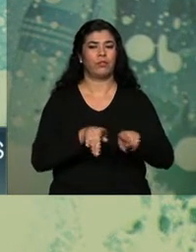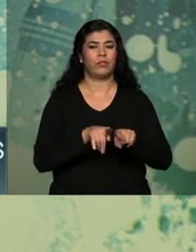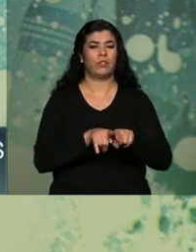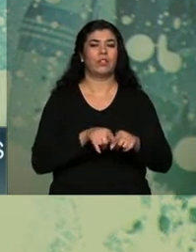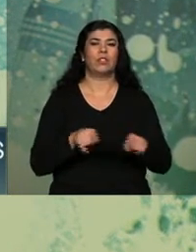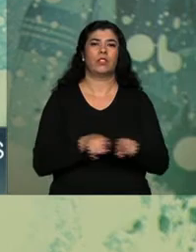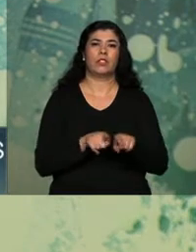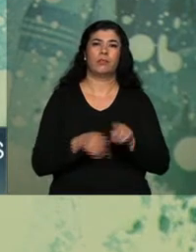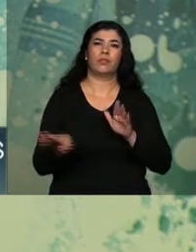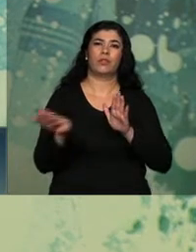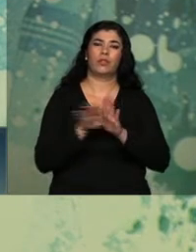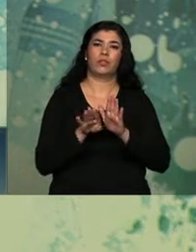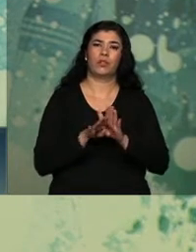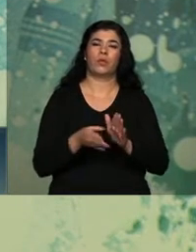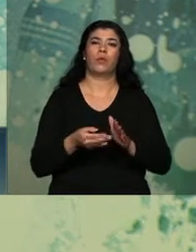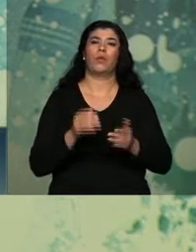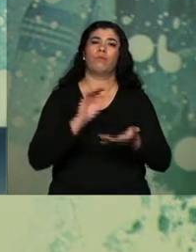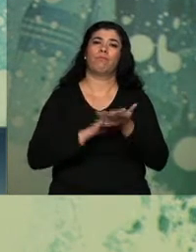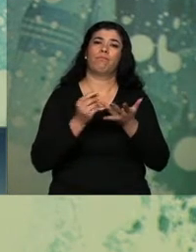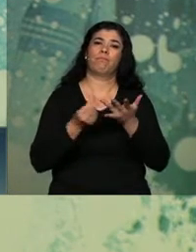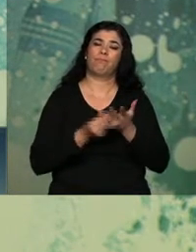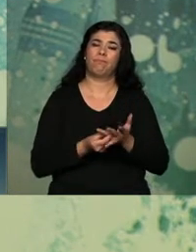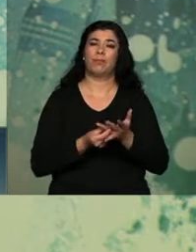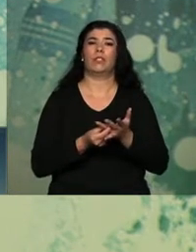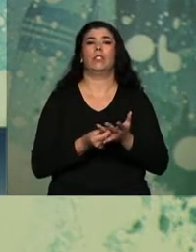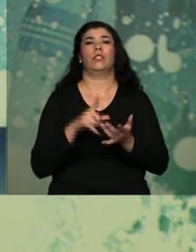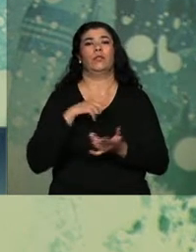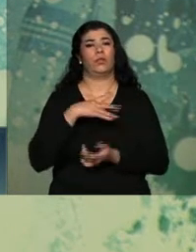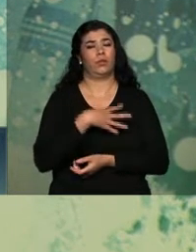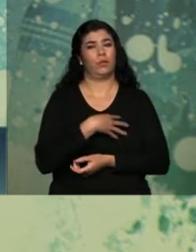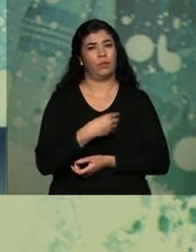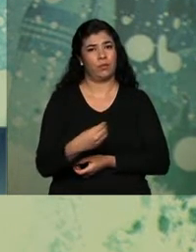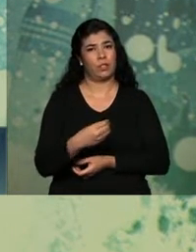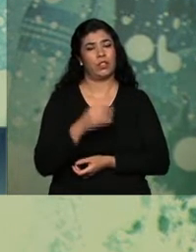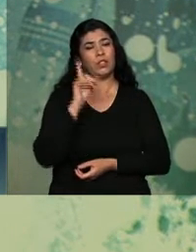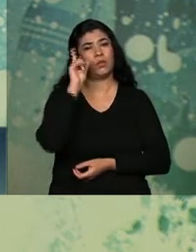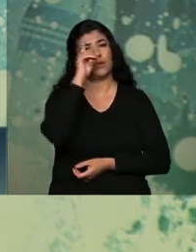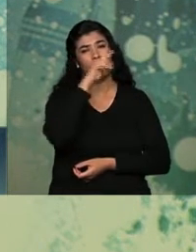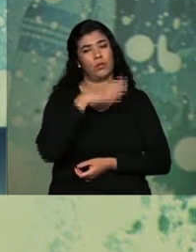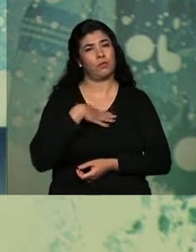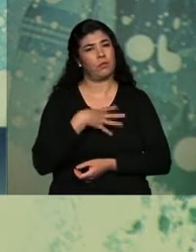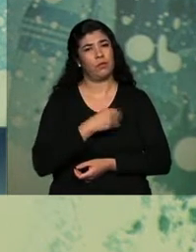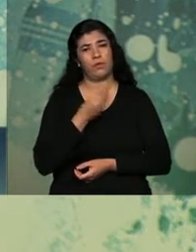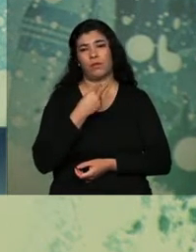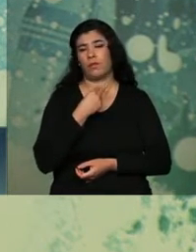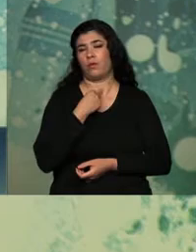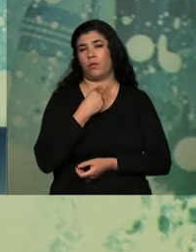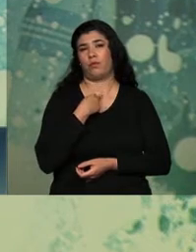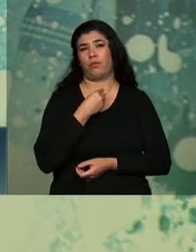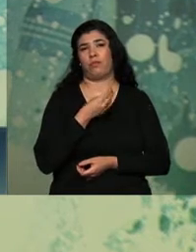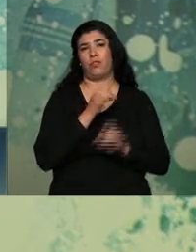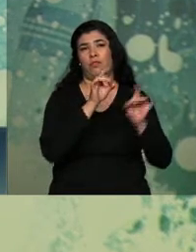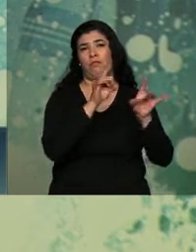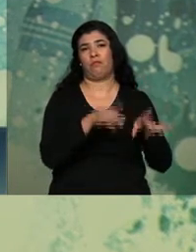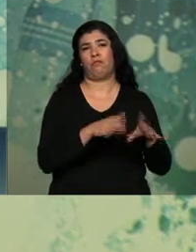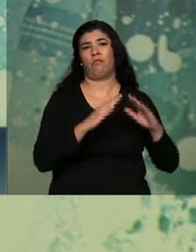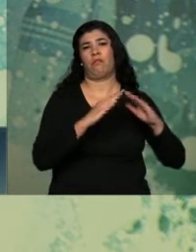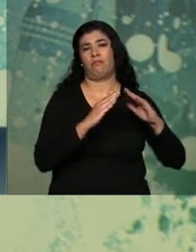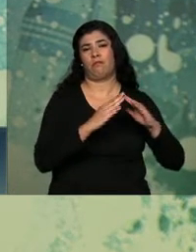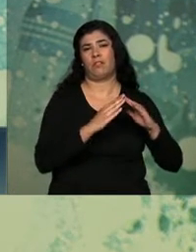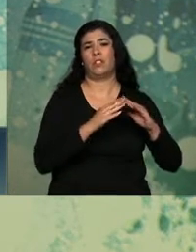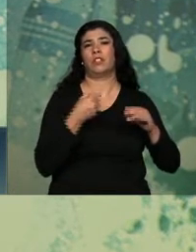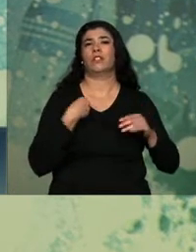Depois veio o casamento, veio os filhos, veio a dificuldade de saúde deles. Eu não podia deixar eles, eu tive que cuidar